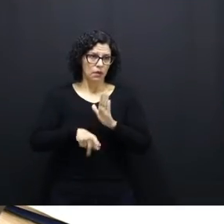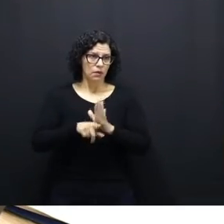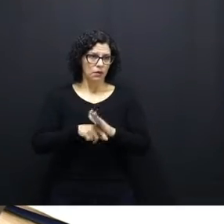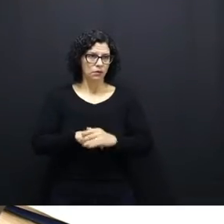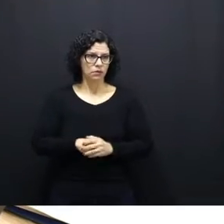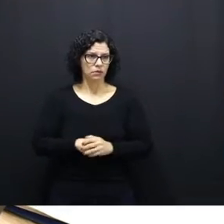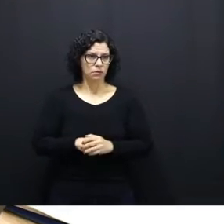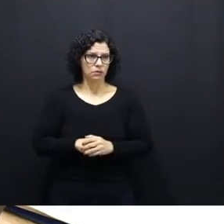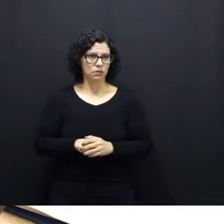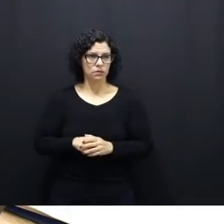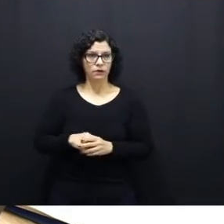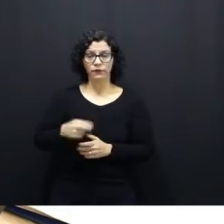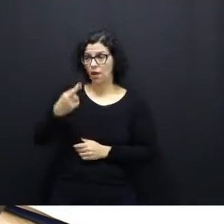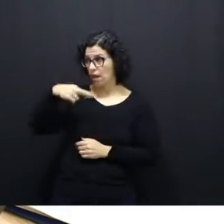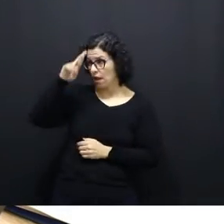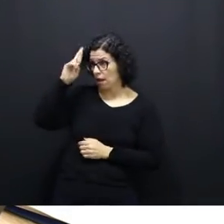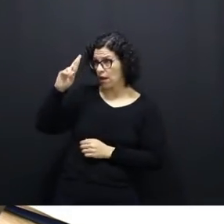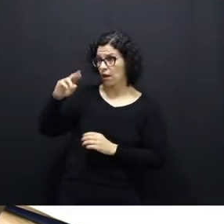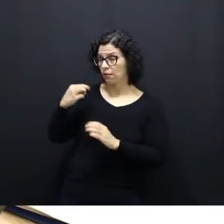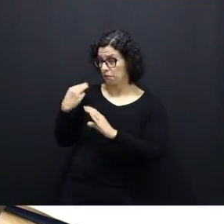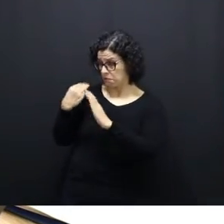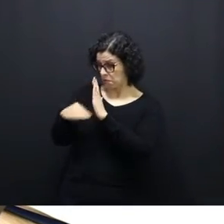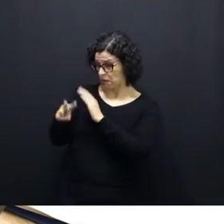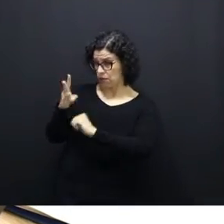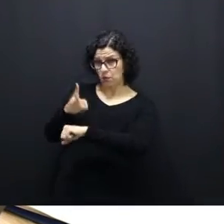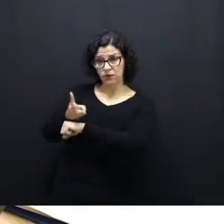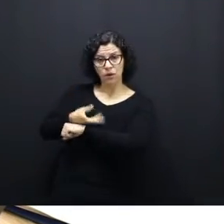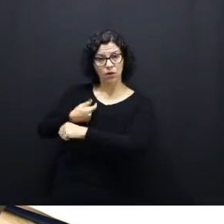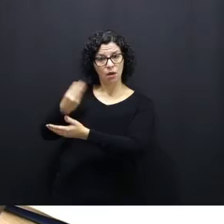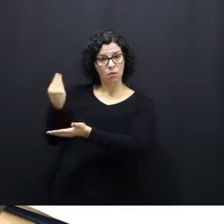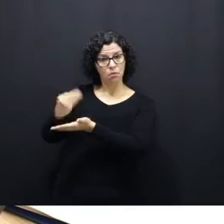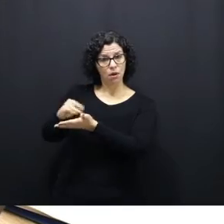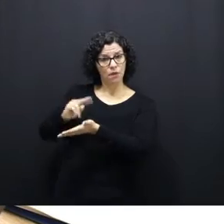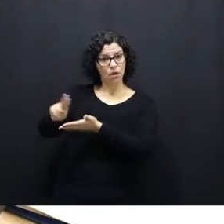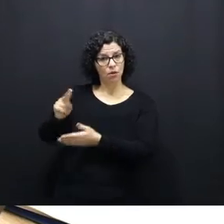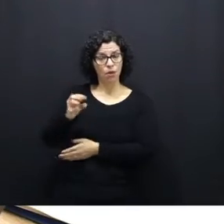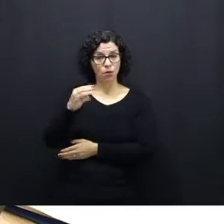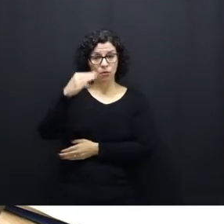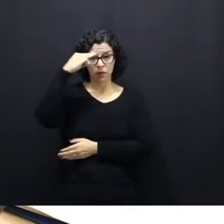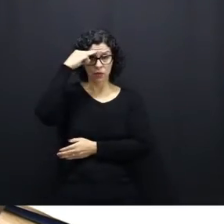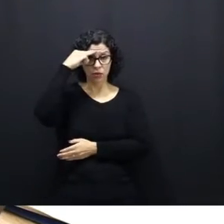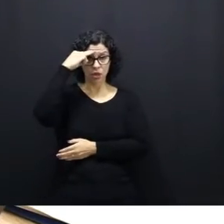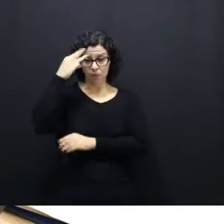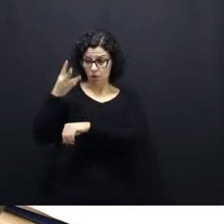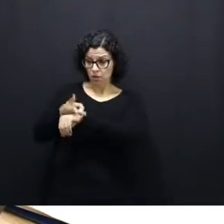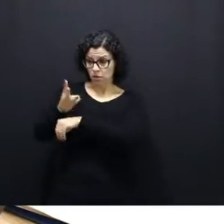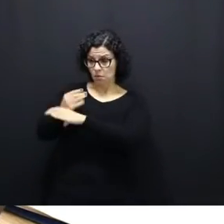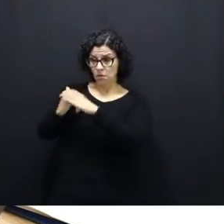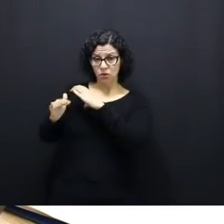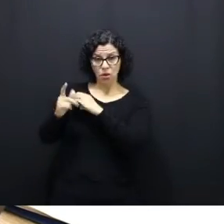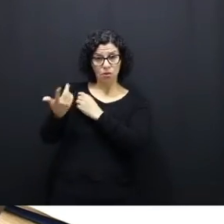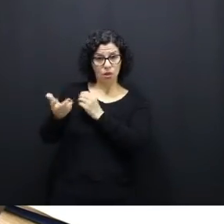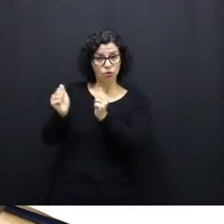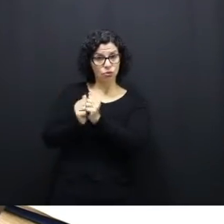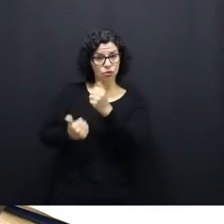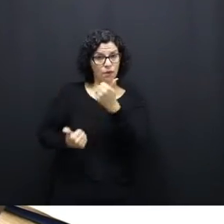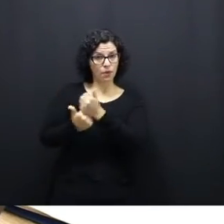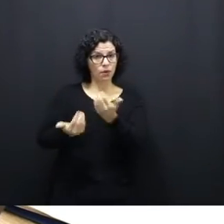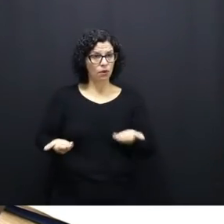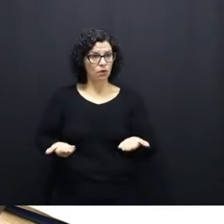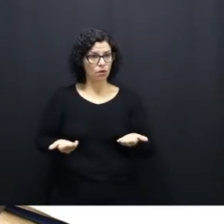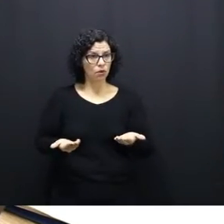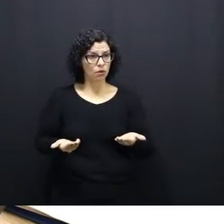só forma eu gostaria Manda uma mensagem para mim no WhatsApp assim como fez o vereador ilegal do meixão manda mensagem ali